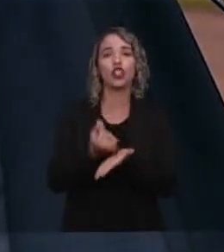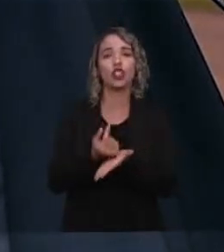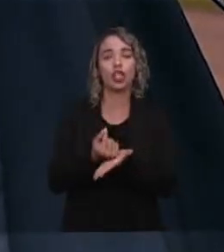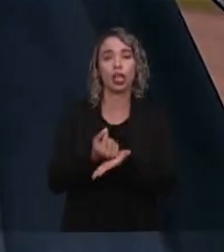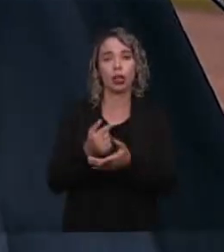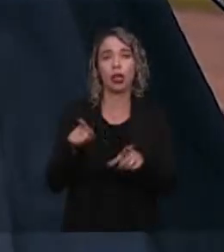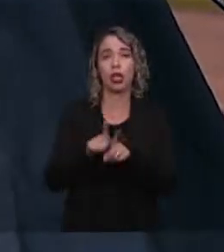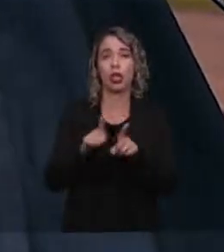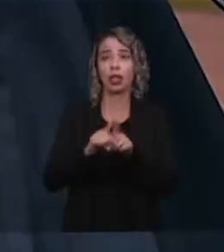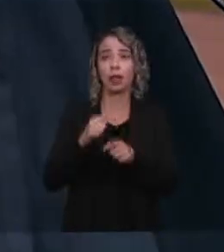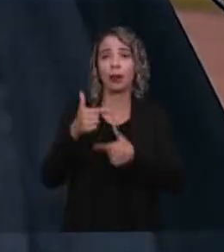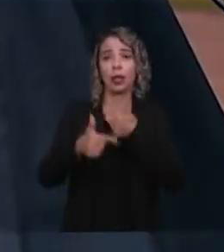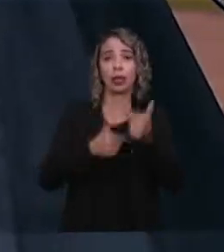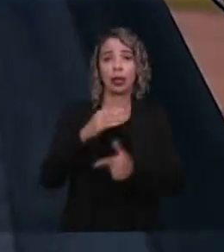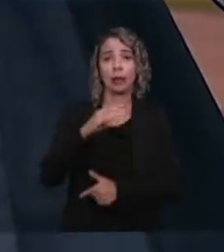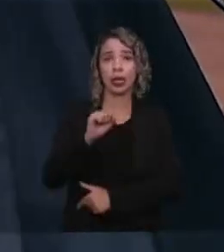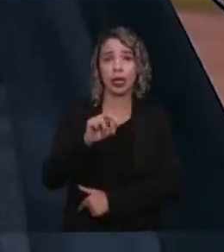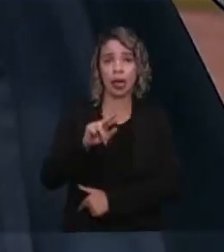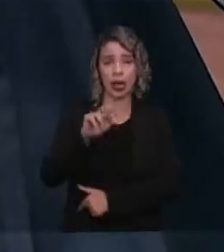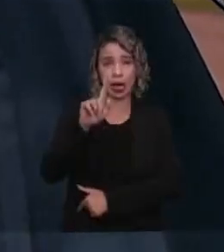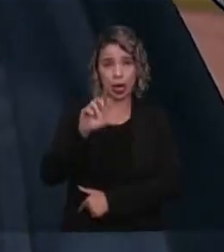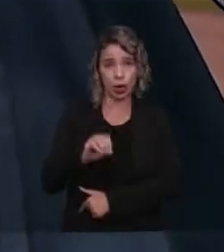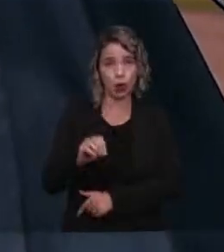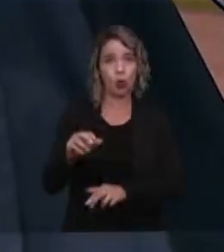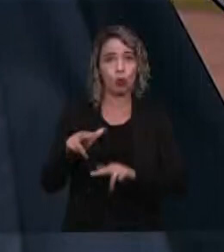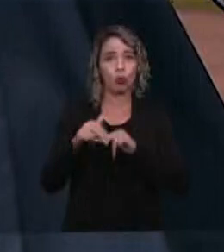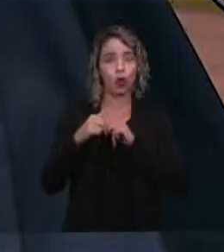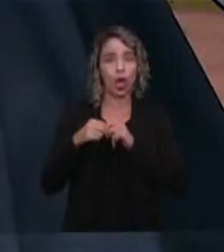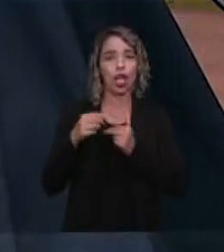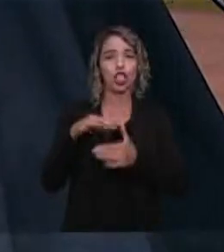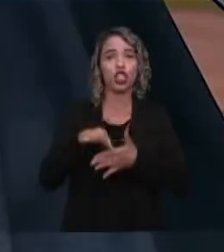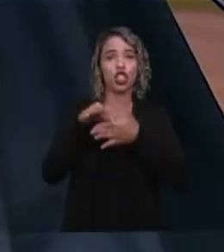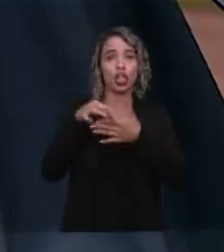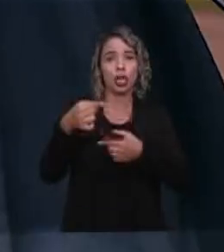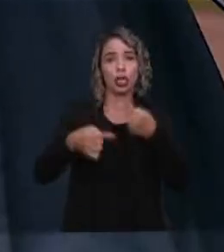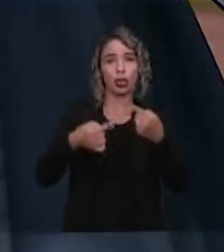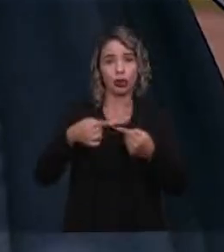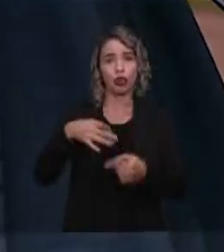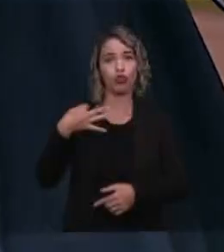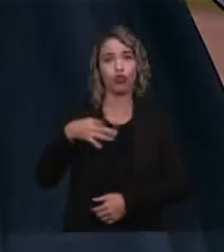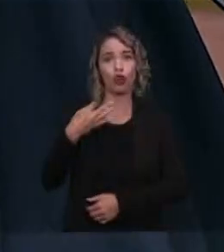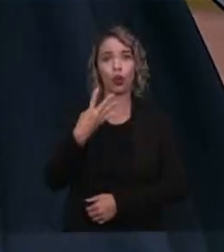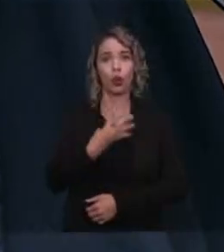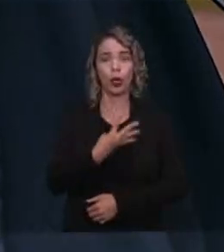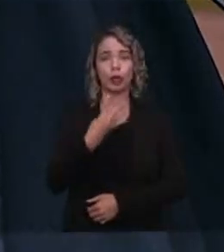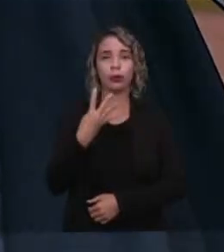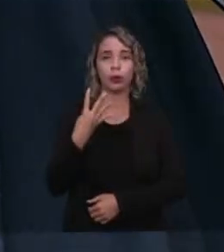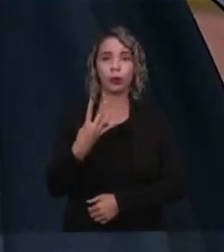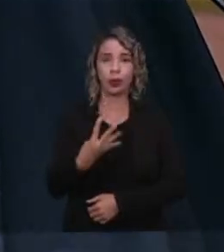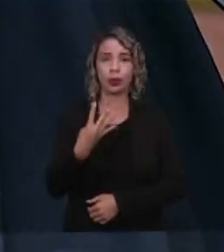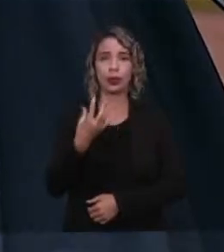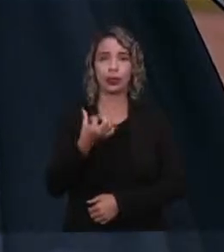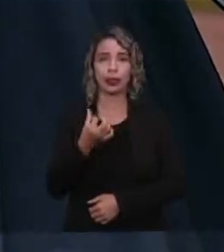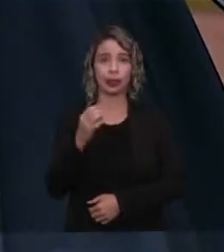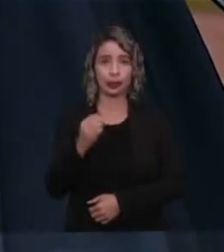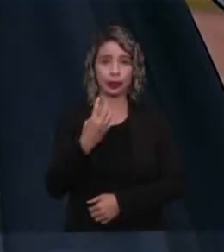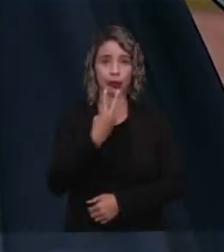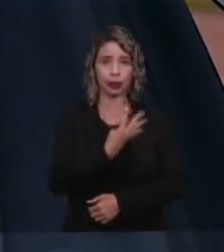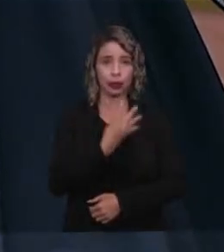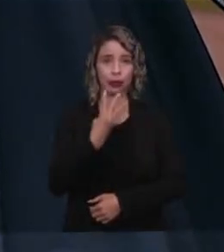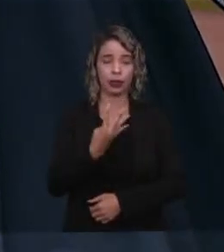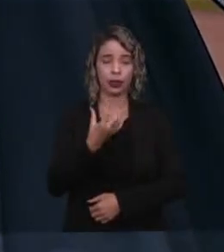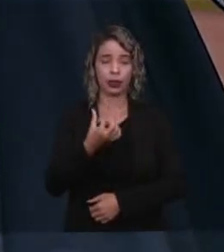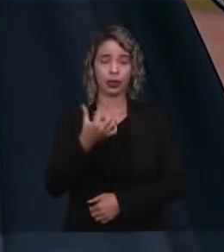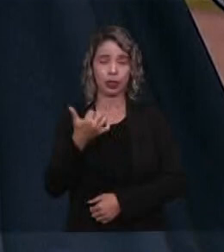ocuparem seus cargos em virtude de indicação política. Folhas 4.460 a 4.461. Todavia, na ação